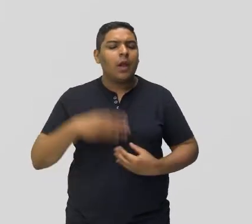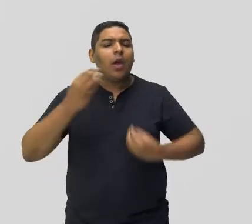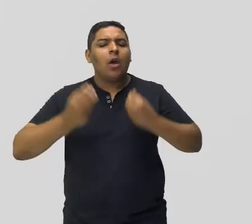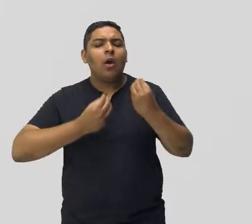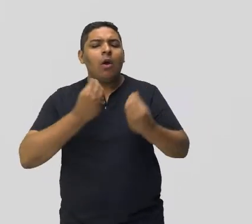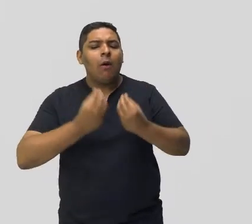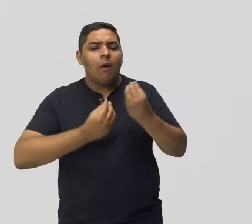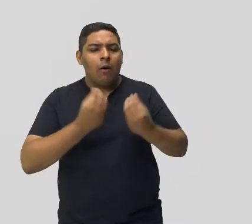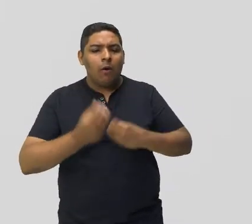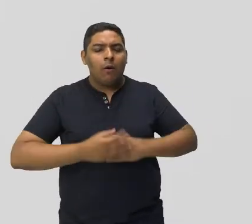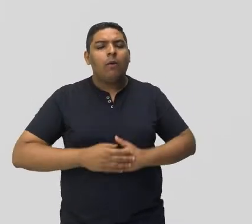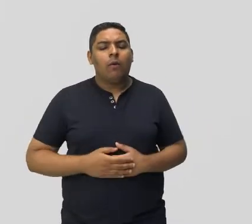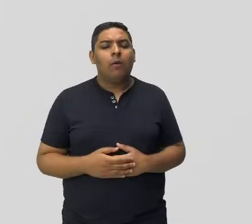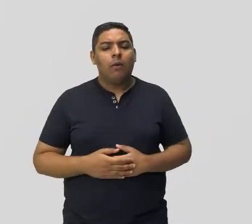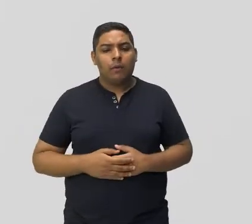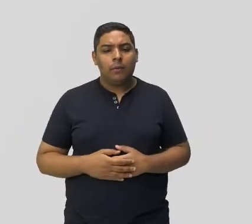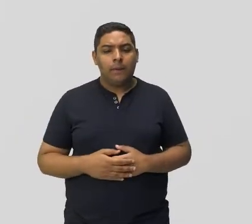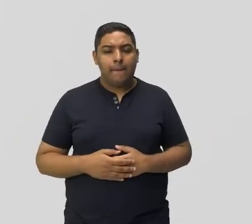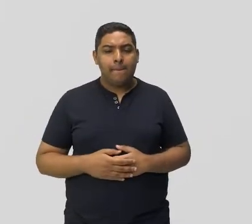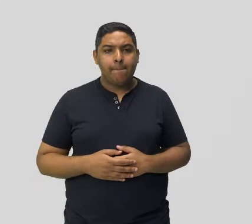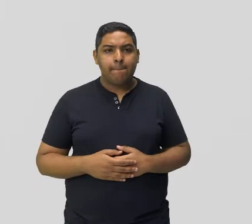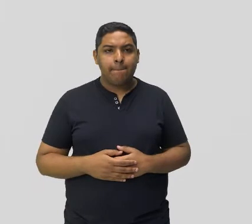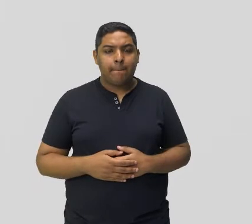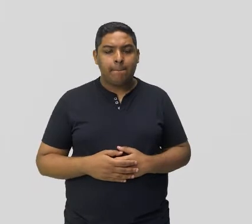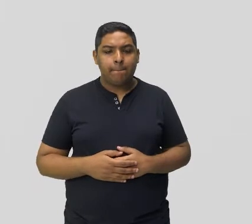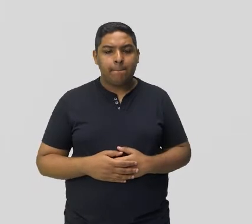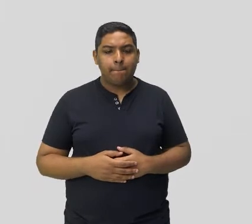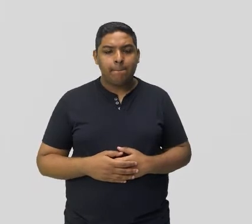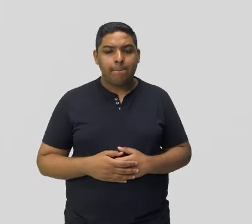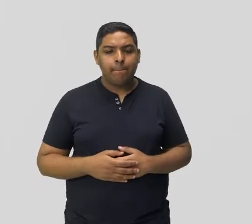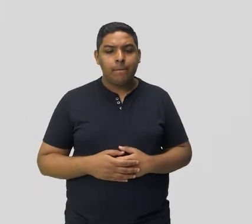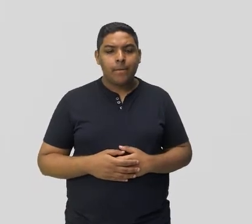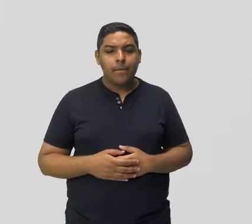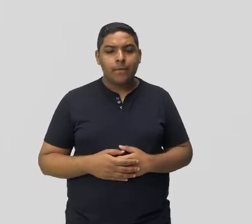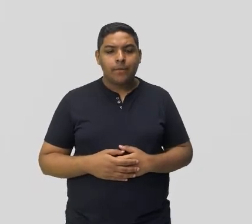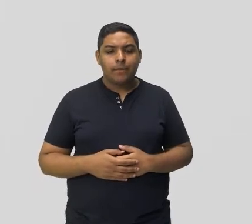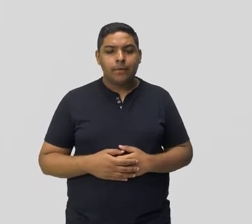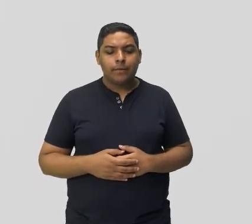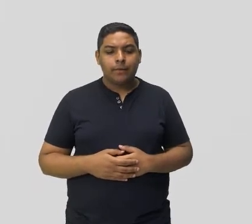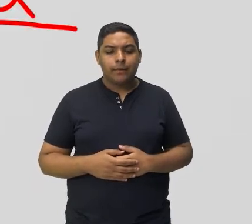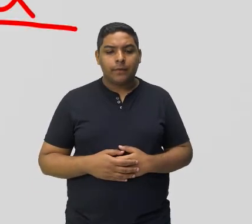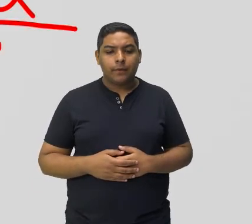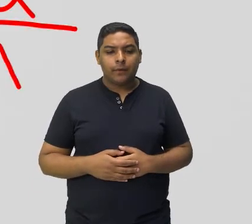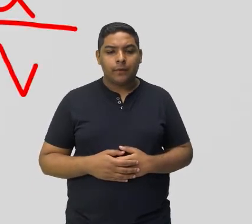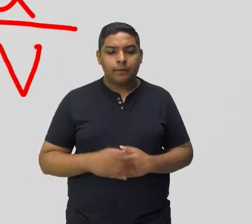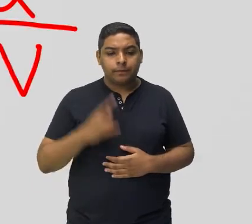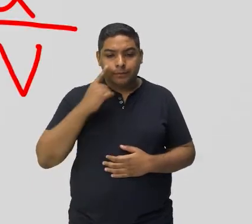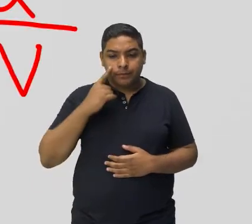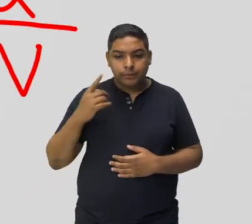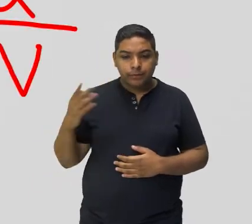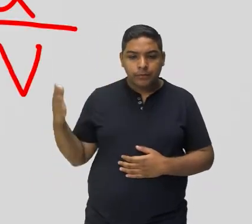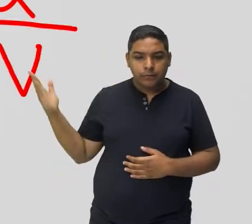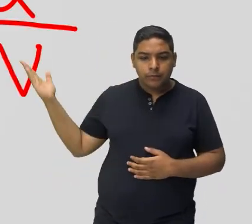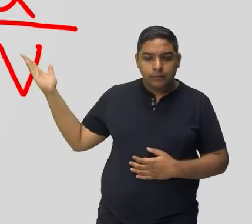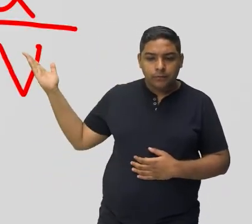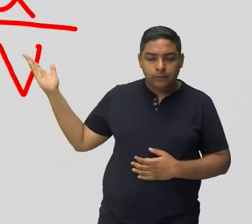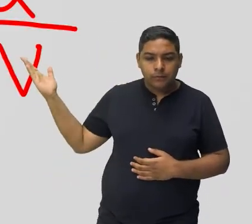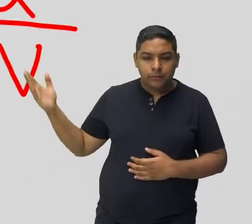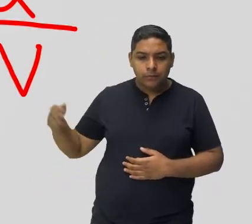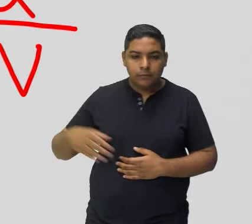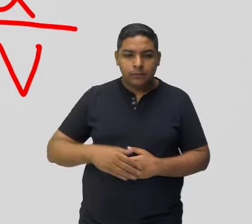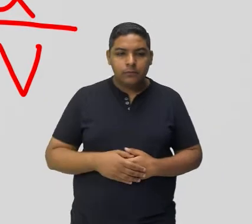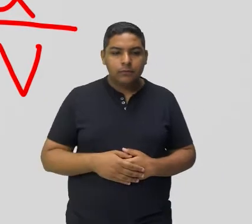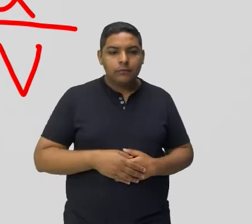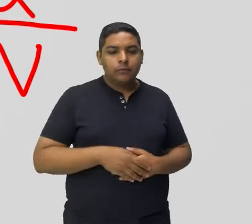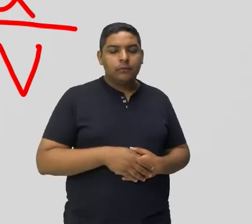aquela equação da capacitância. Lembra que eu disse para vocês, olha, capacitância carga sobre a nossa diferença de